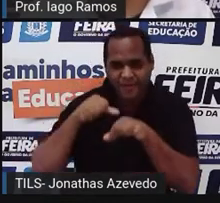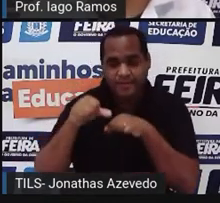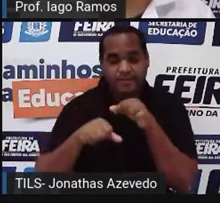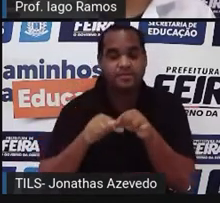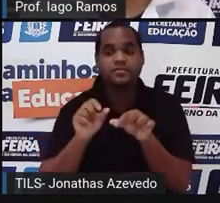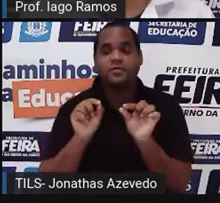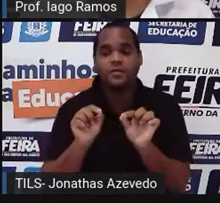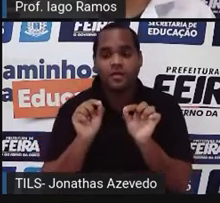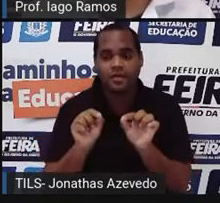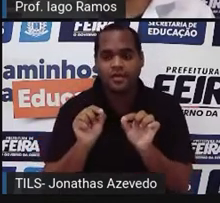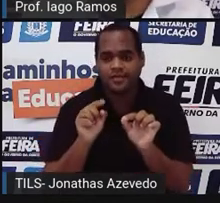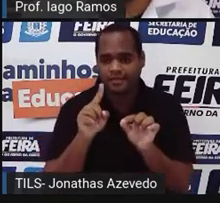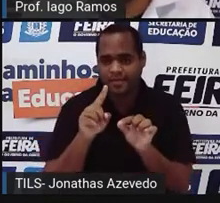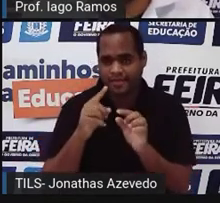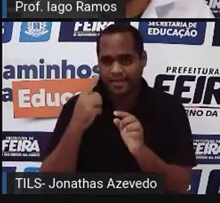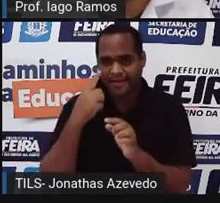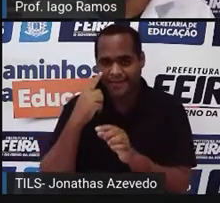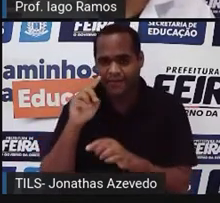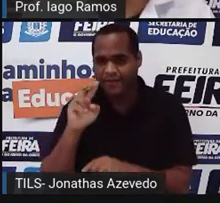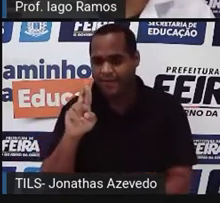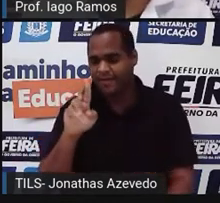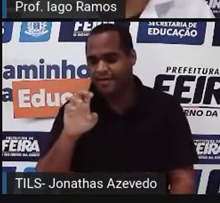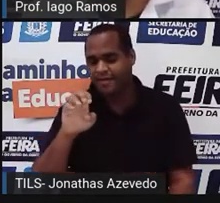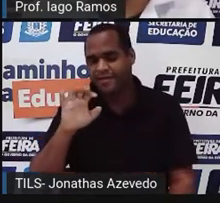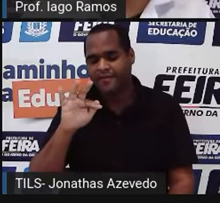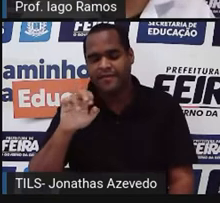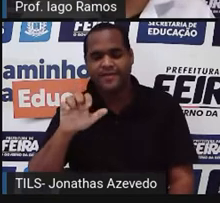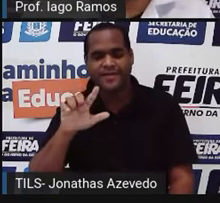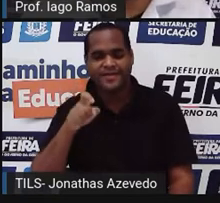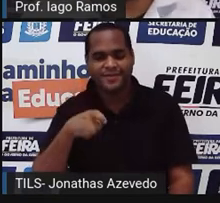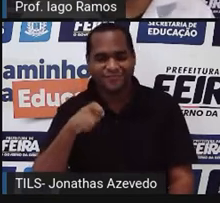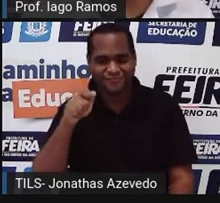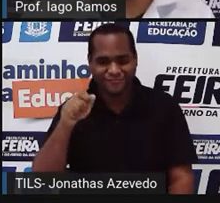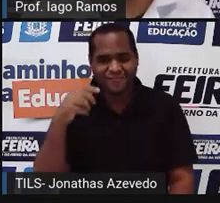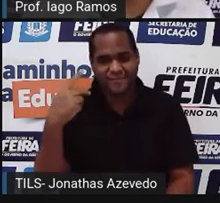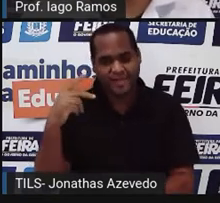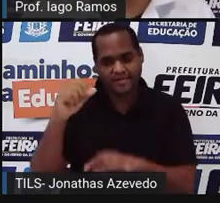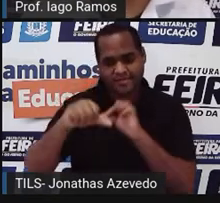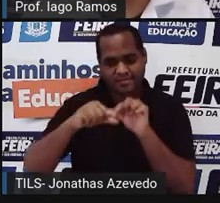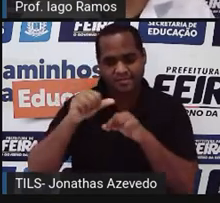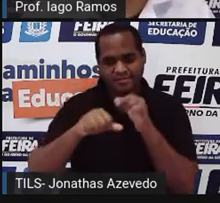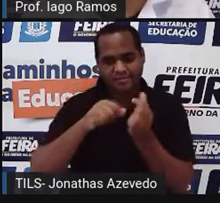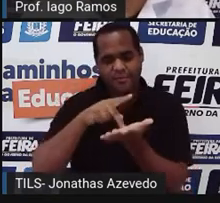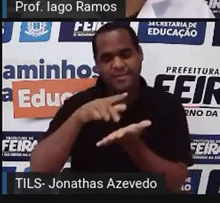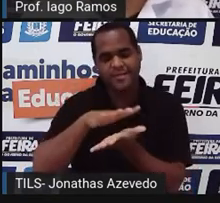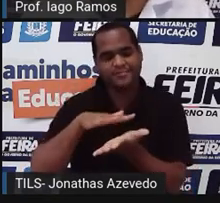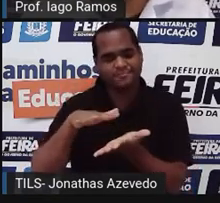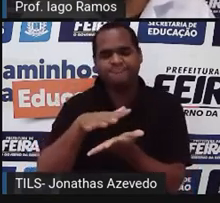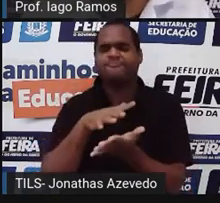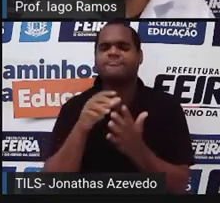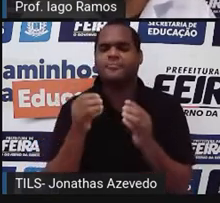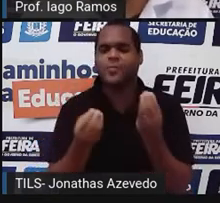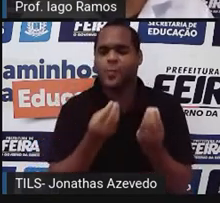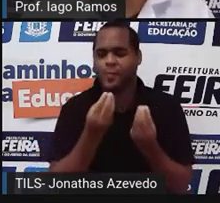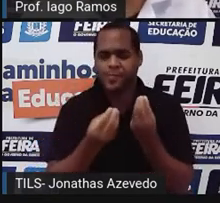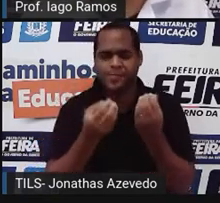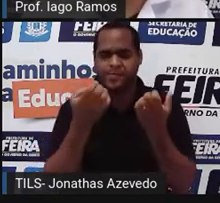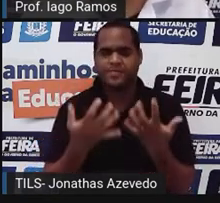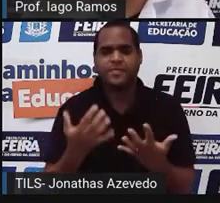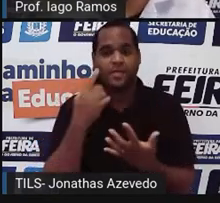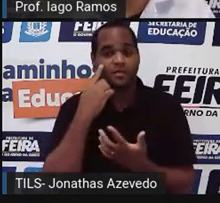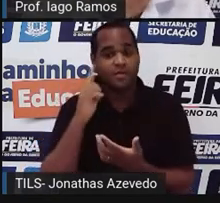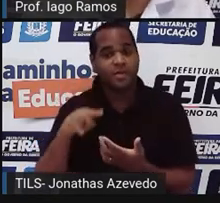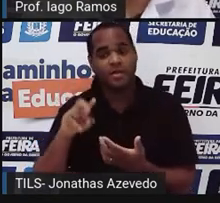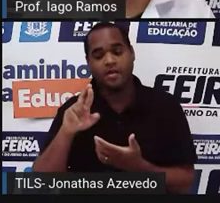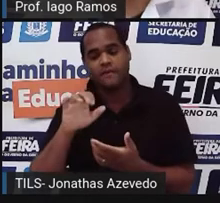de reflexão. E a reflexão dessa transformação geométrica funciona como a